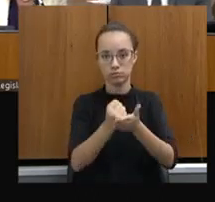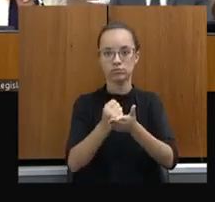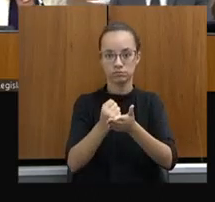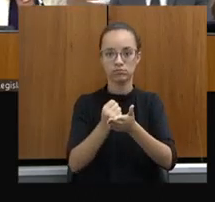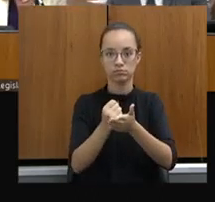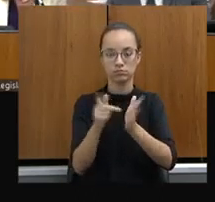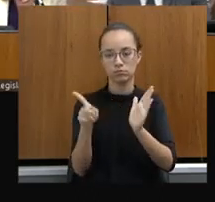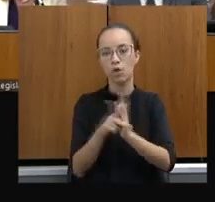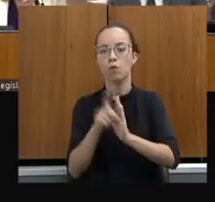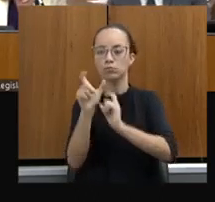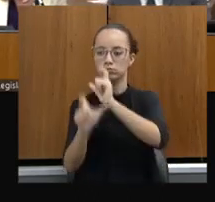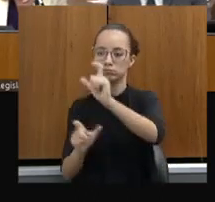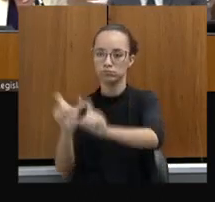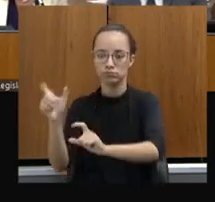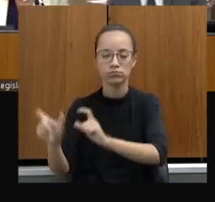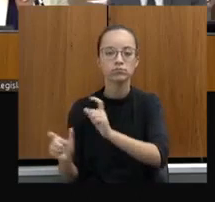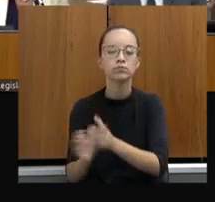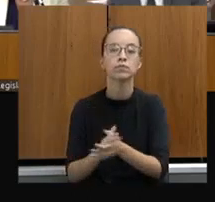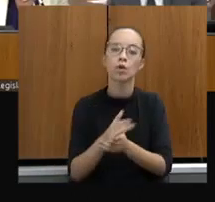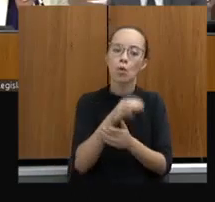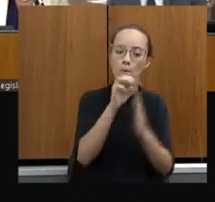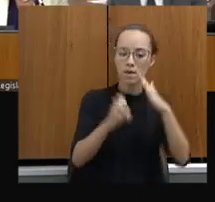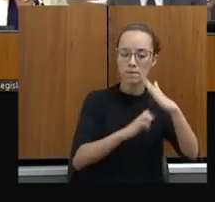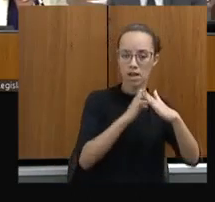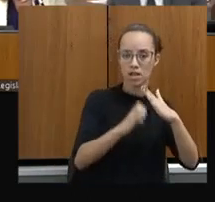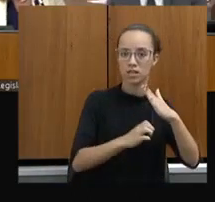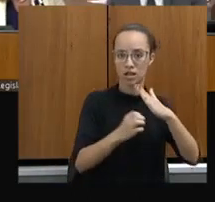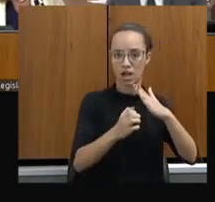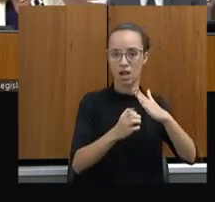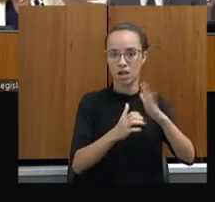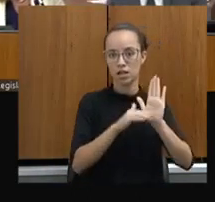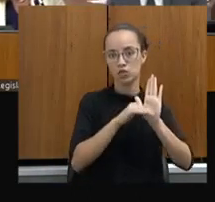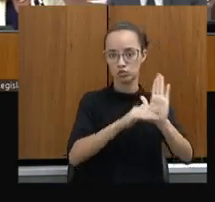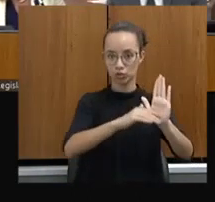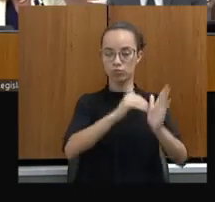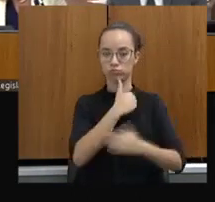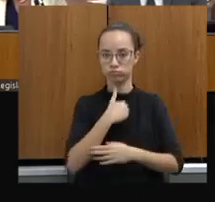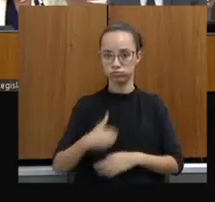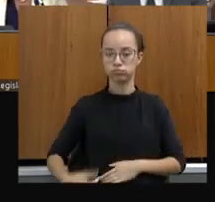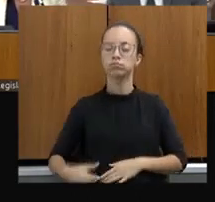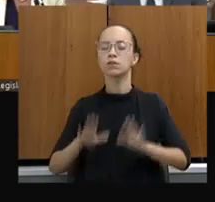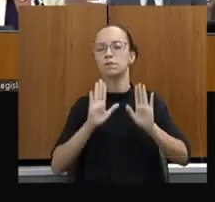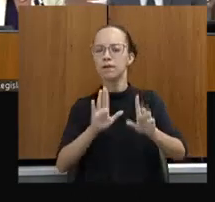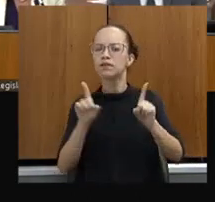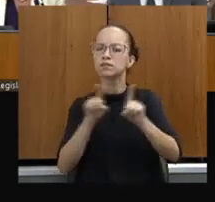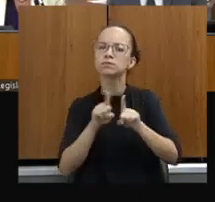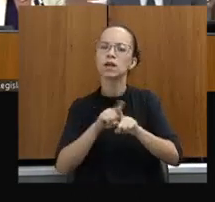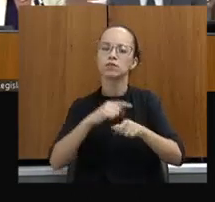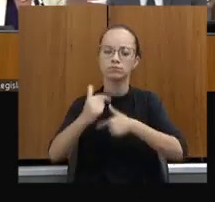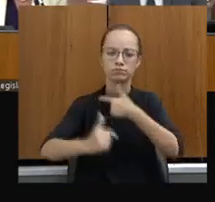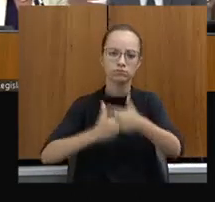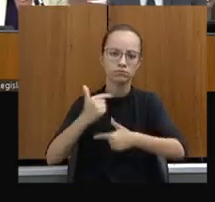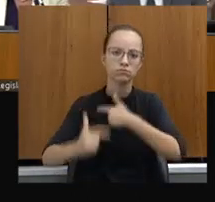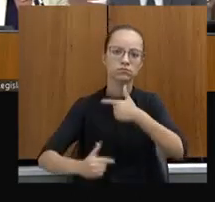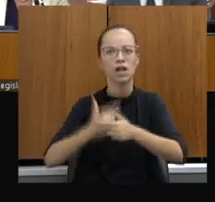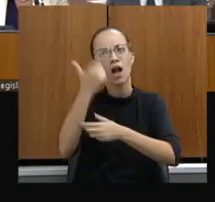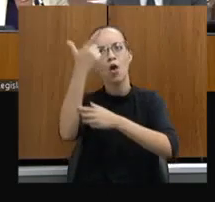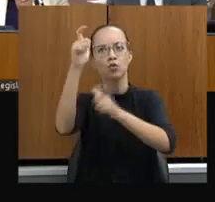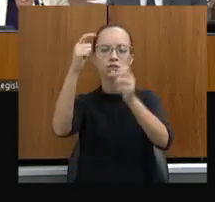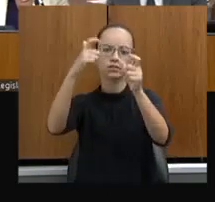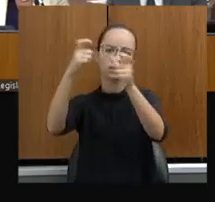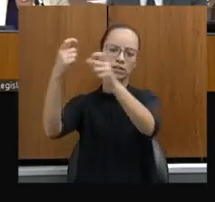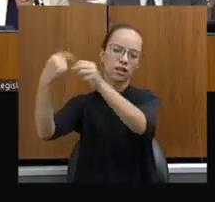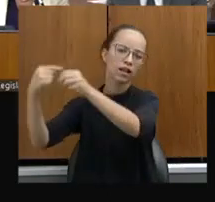então para além de ser uma empresa que presta serviços ao governo de Minas Gerais tem prestado serviços a outros